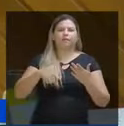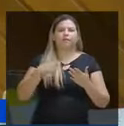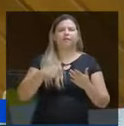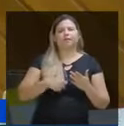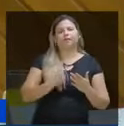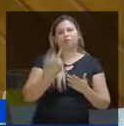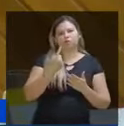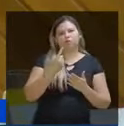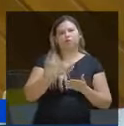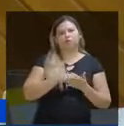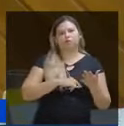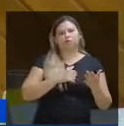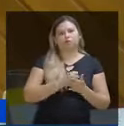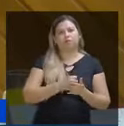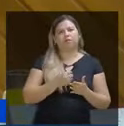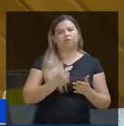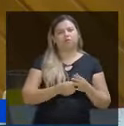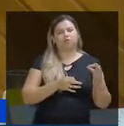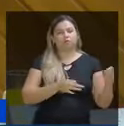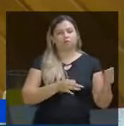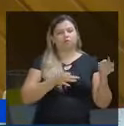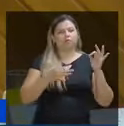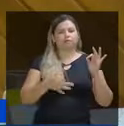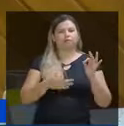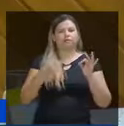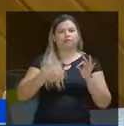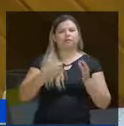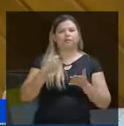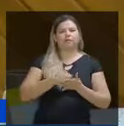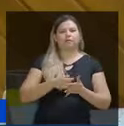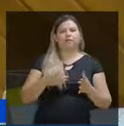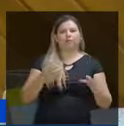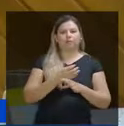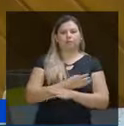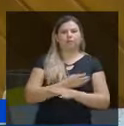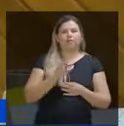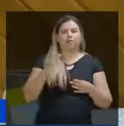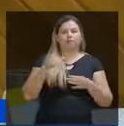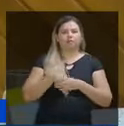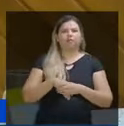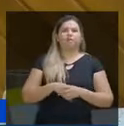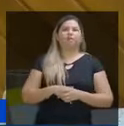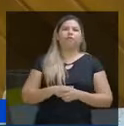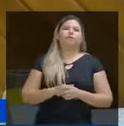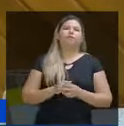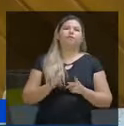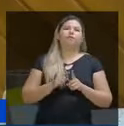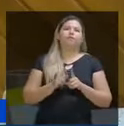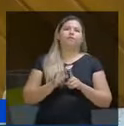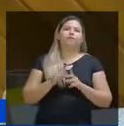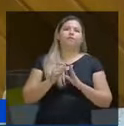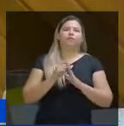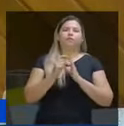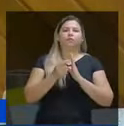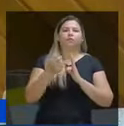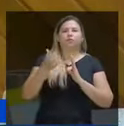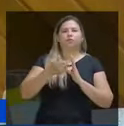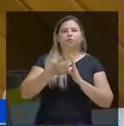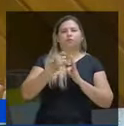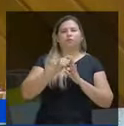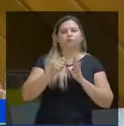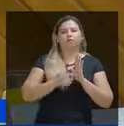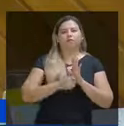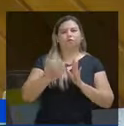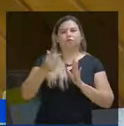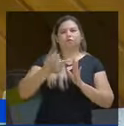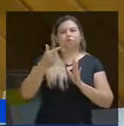eleitoral. E a resolução do TSE 23.609, de 2022, no seu artigo 2º, ele